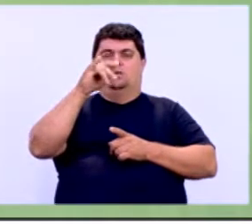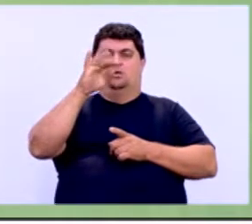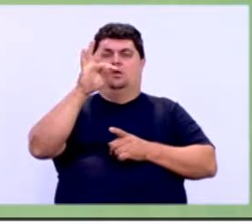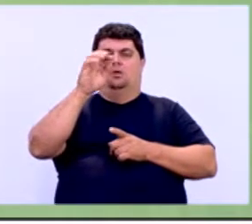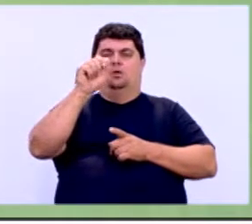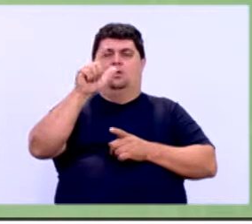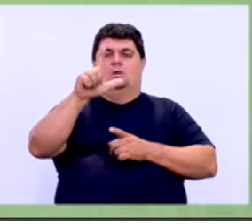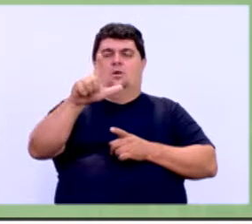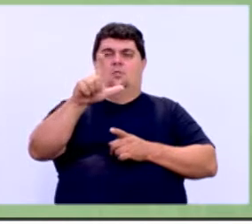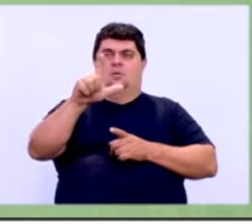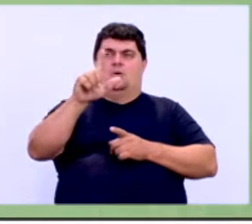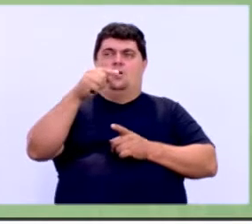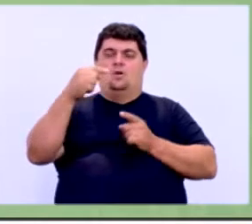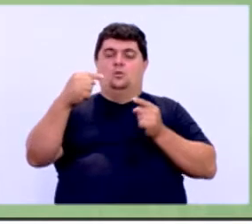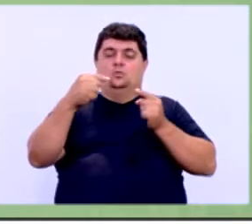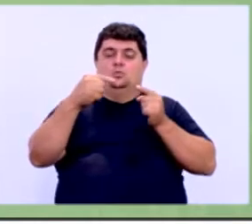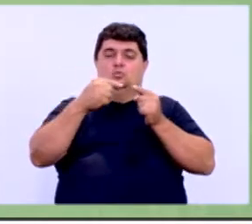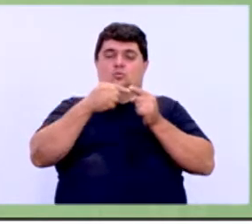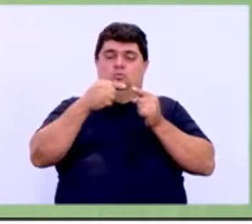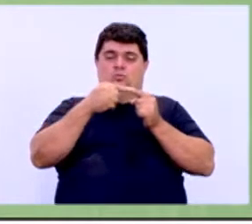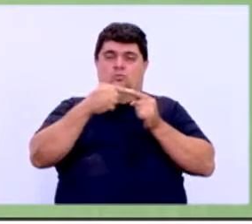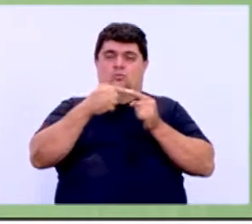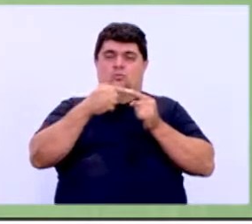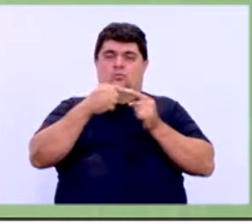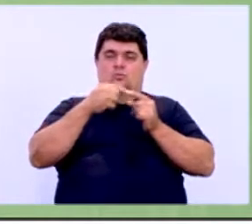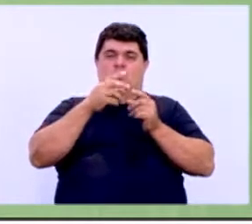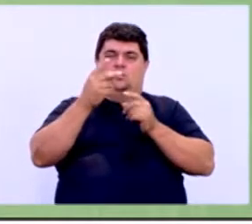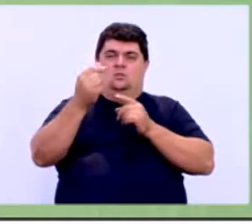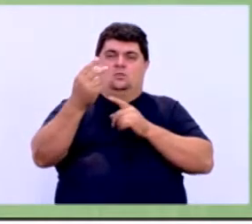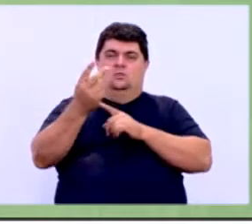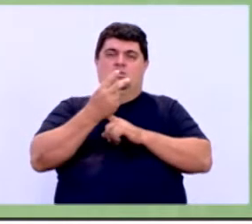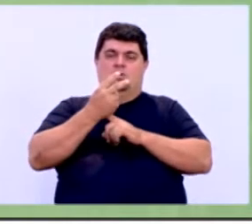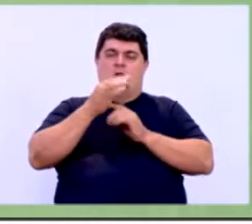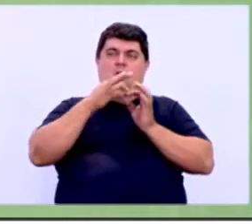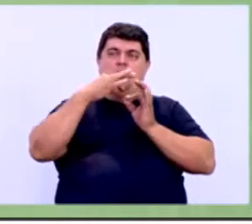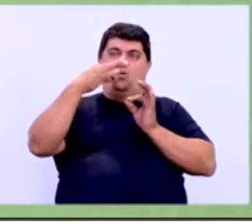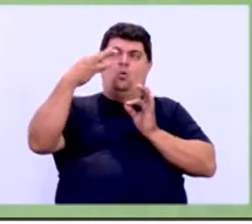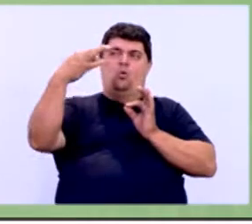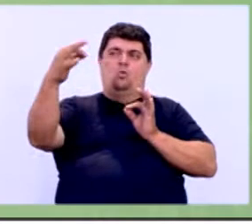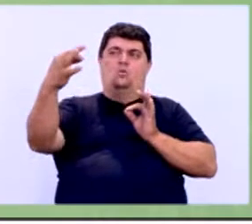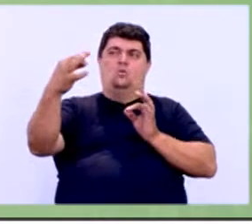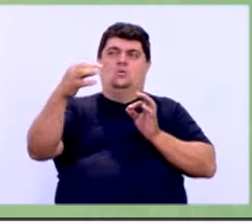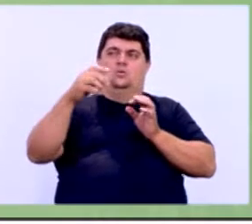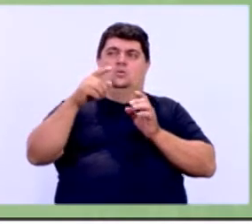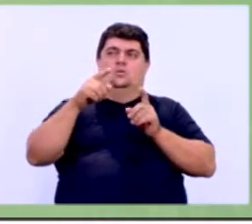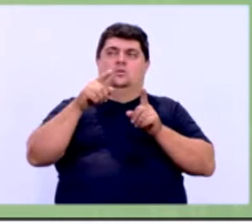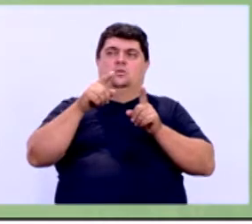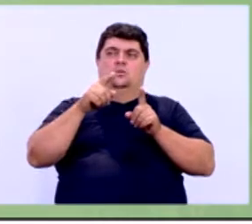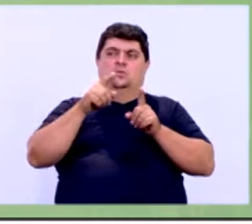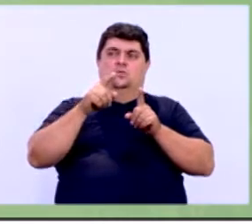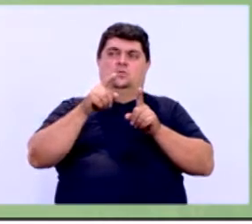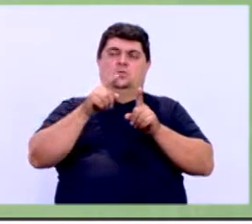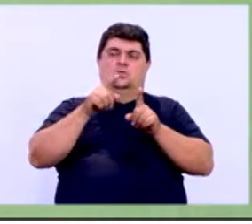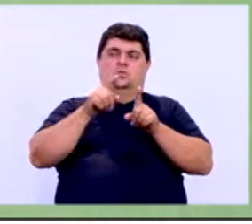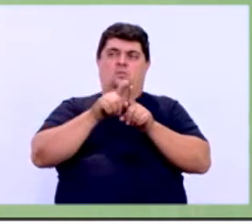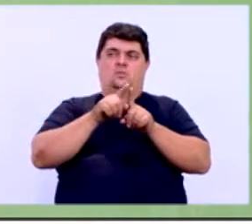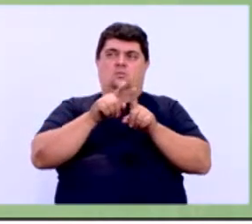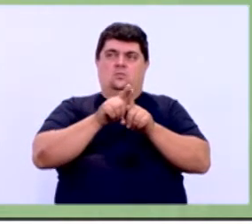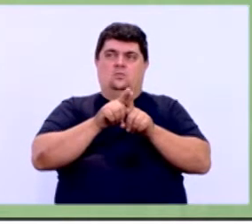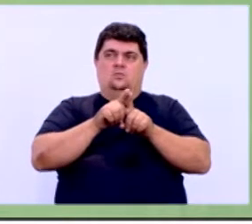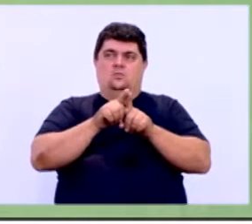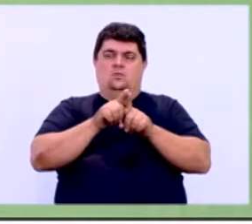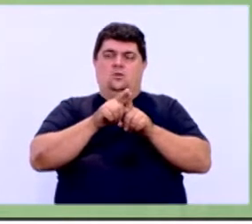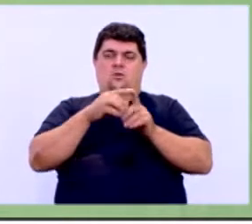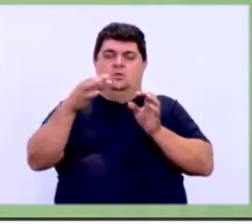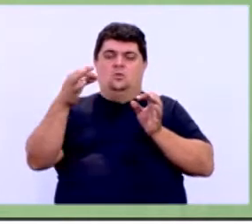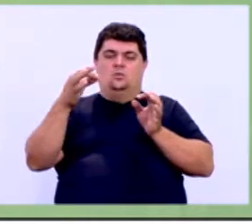ao financiamento de longo prazo, tá? E no financiamento de curto prazo, nós temos aqui o